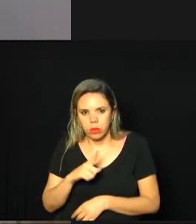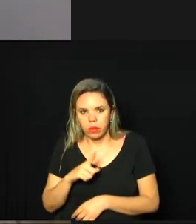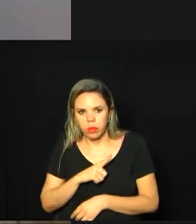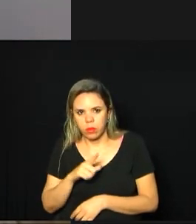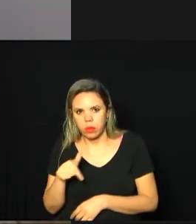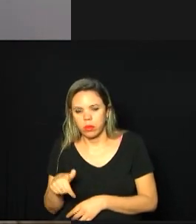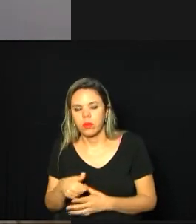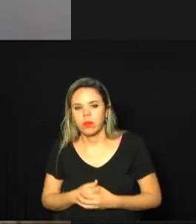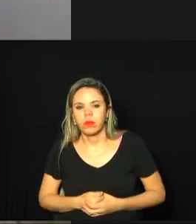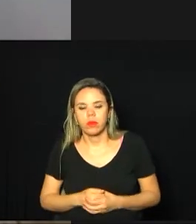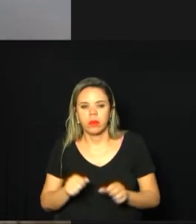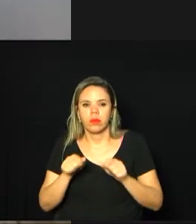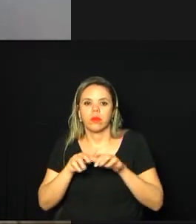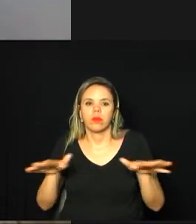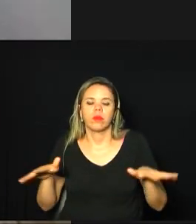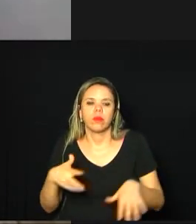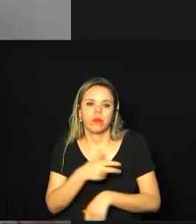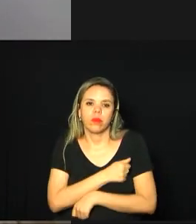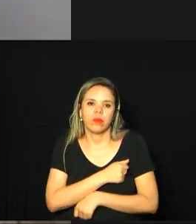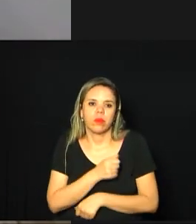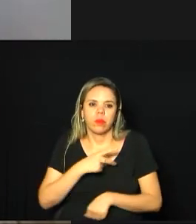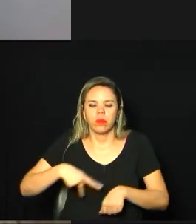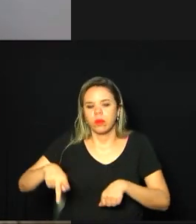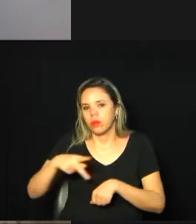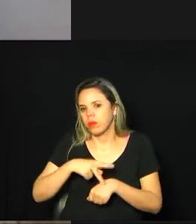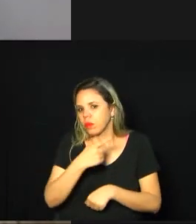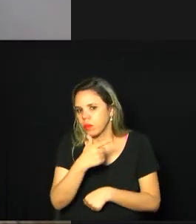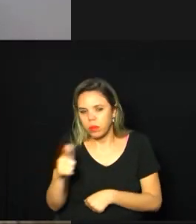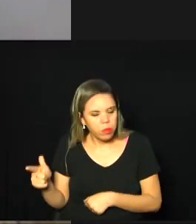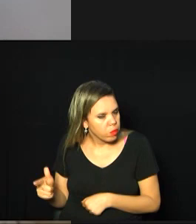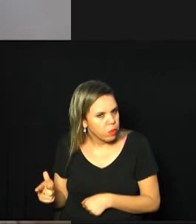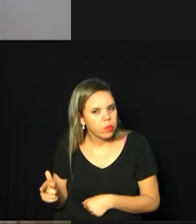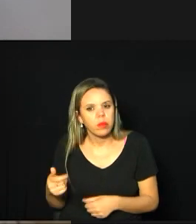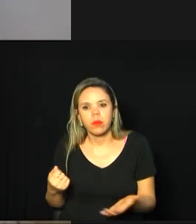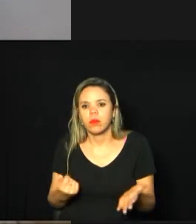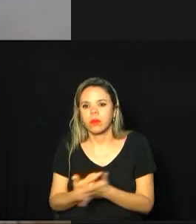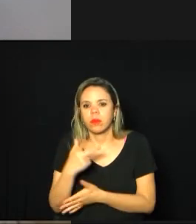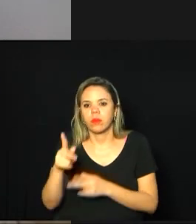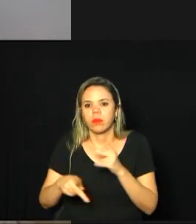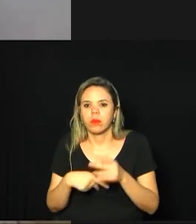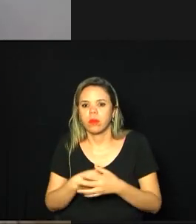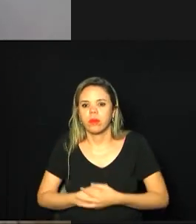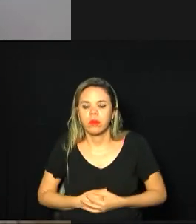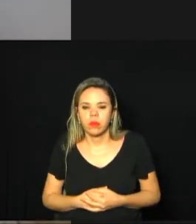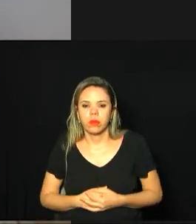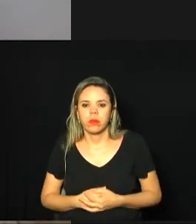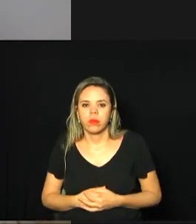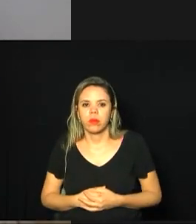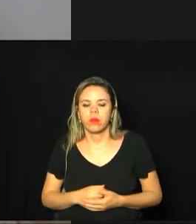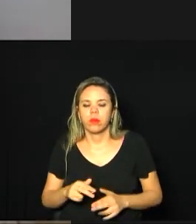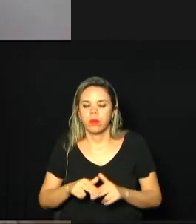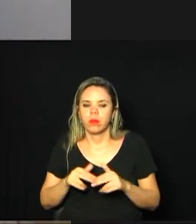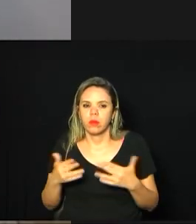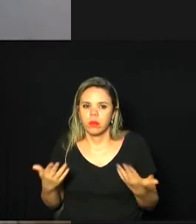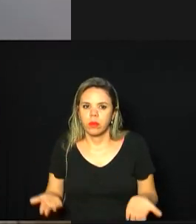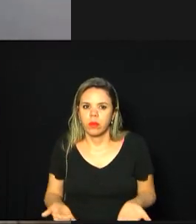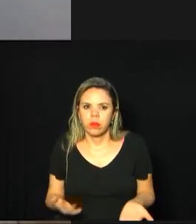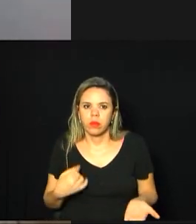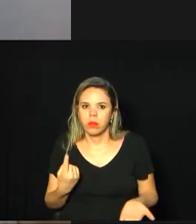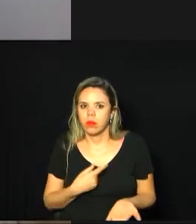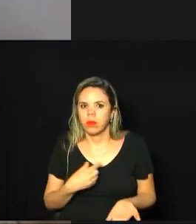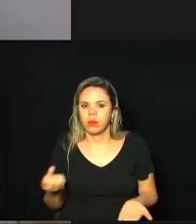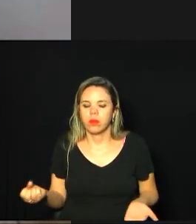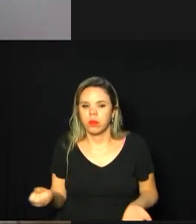termos distribuição de vacinas para os países que não têm condições de comprar para a sua população, exatamente por isso, para que